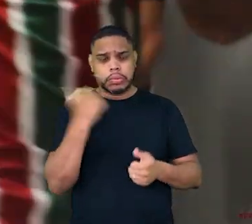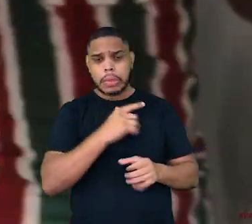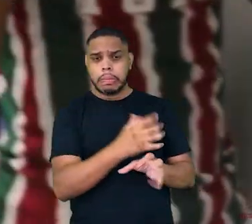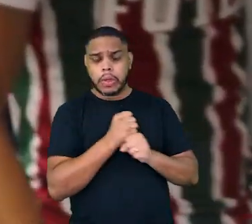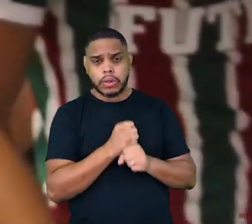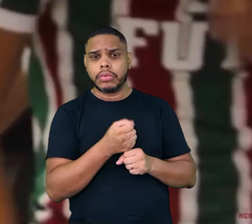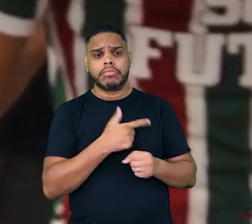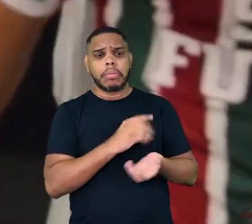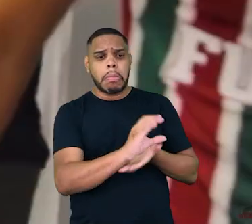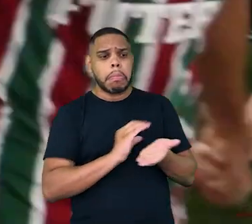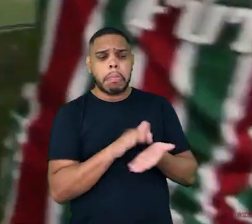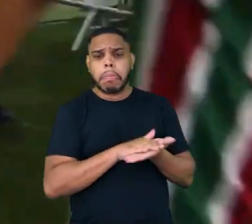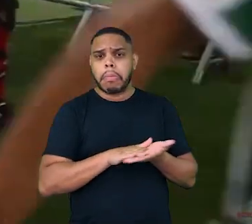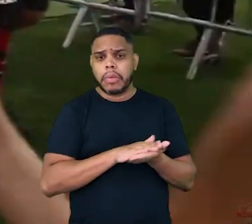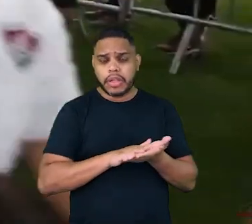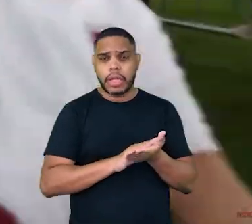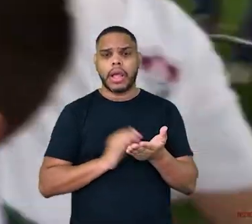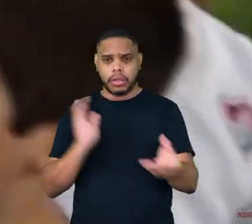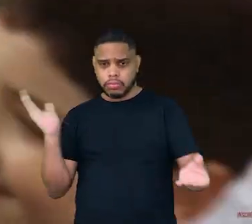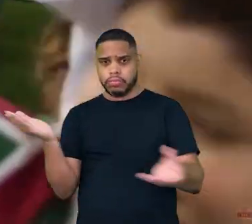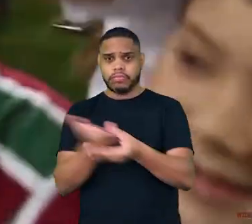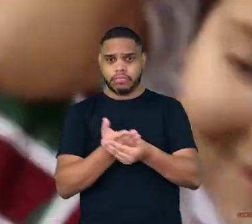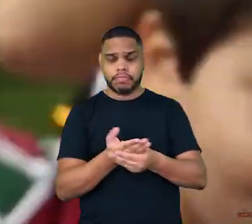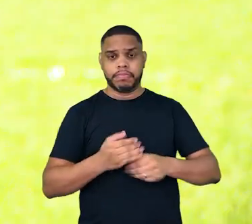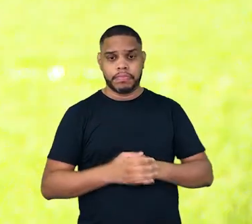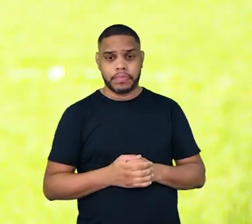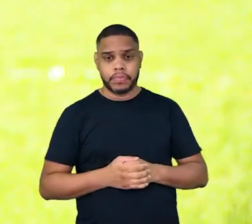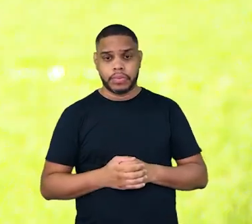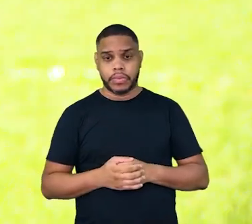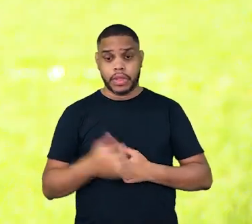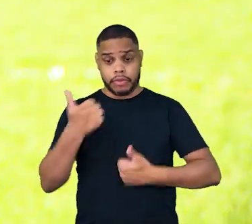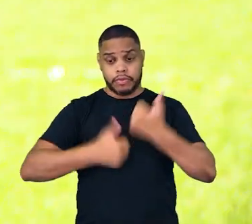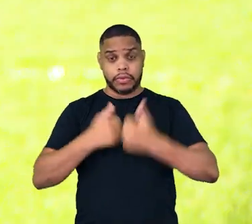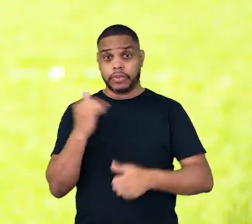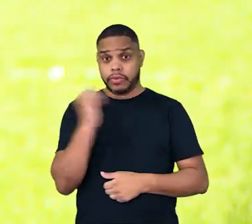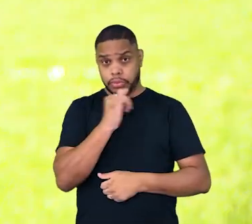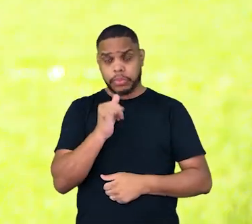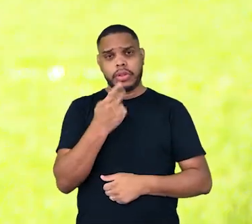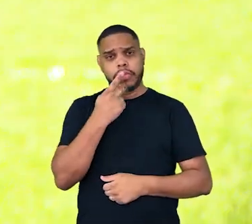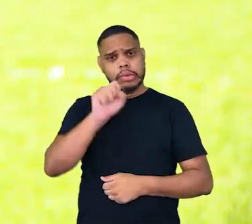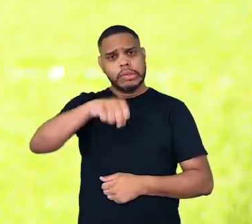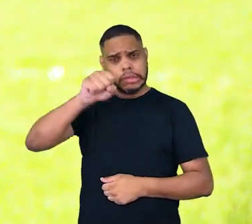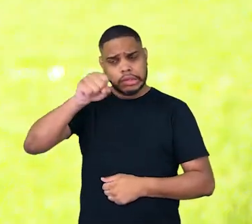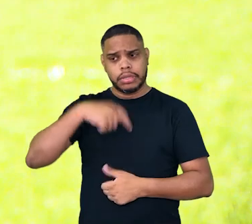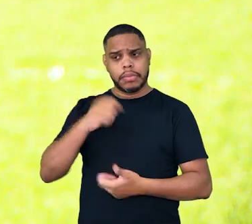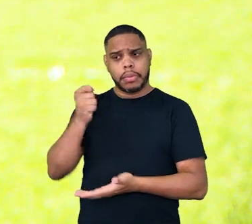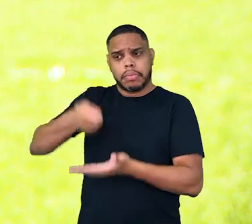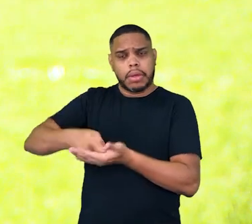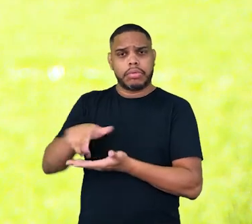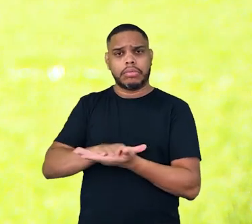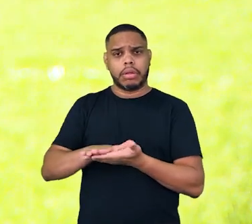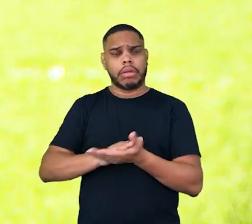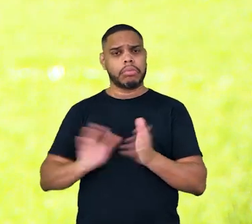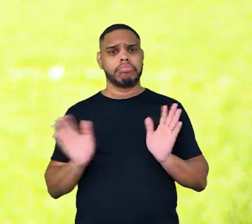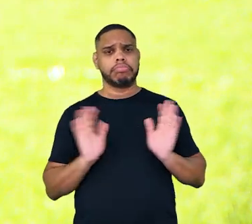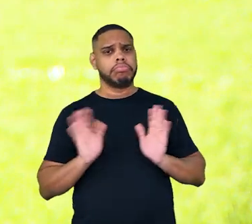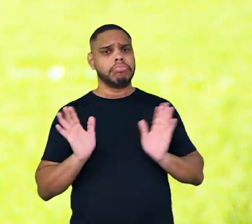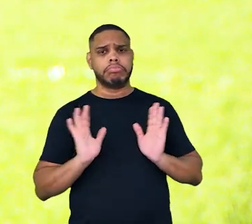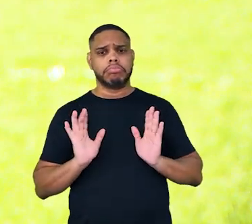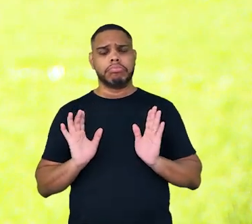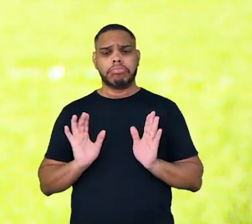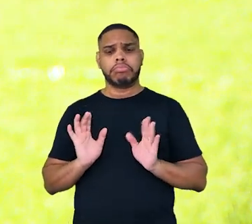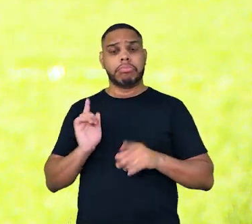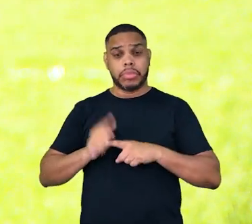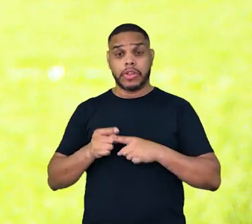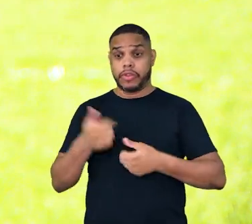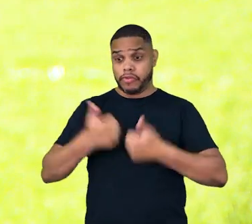o volante entrou com ação na Justiça Trabalhista. O Fluminense admitiu no processo que não pagou as verbas